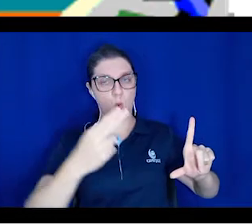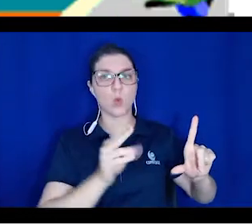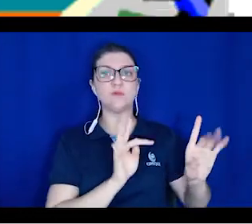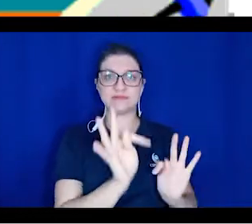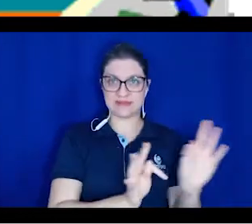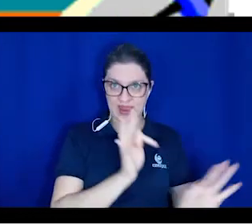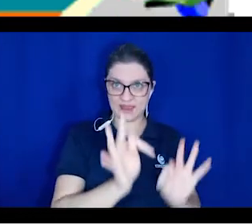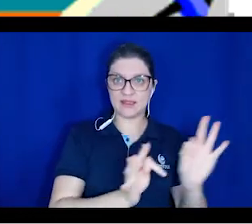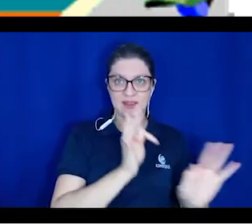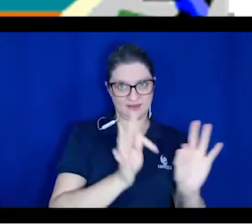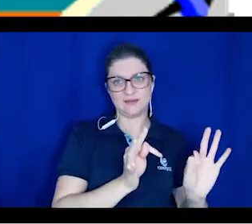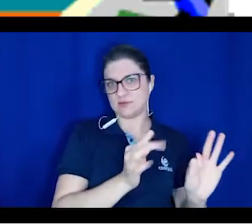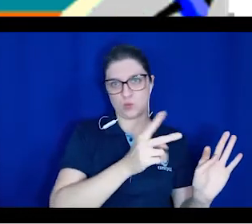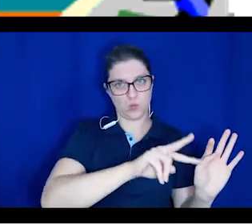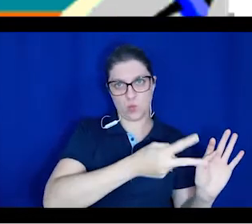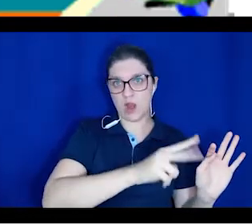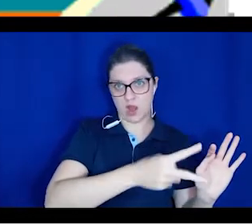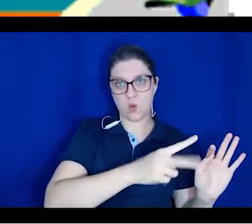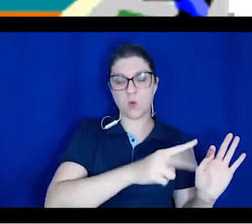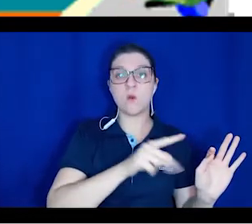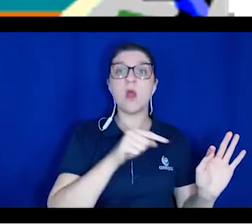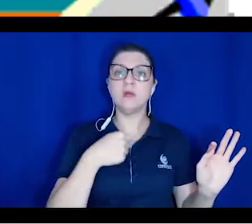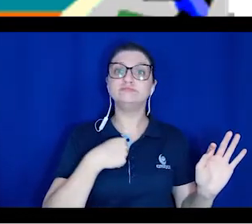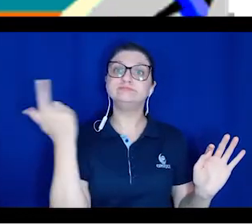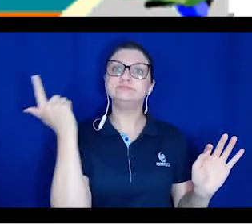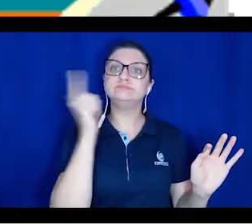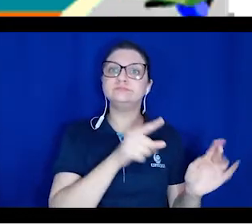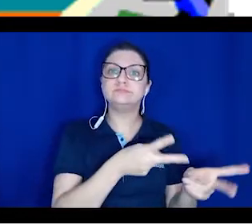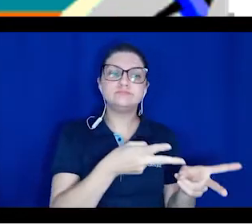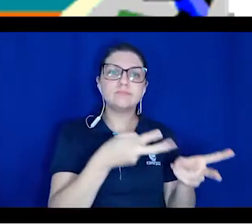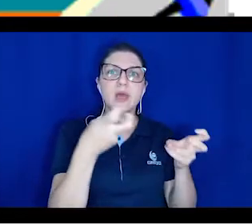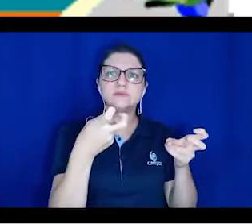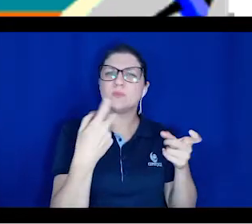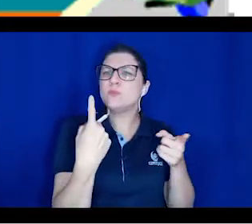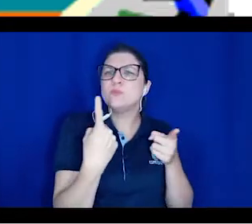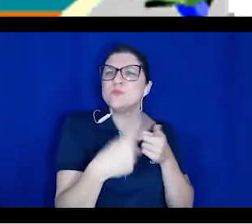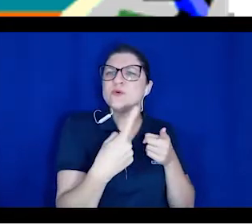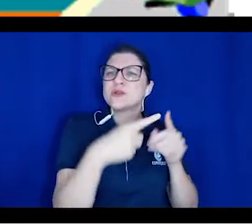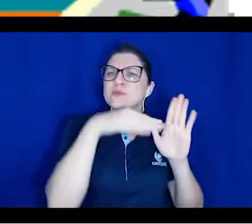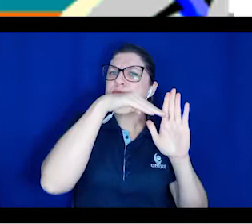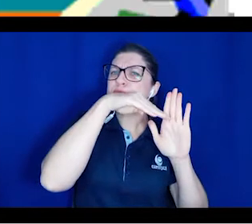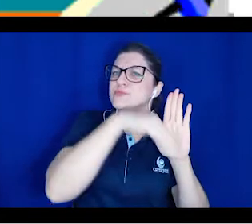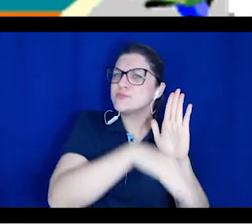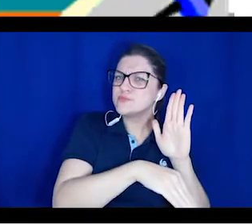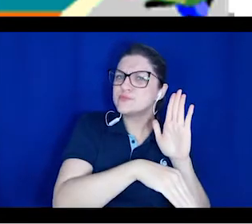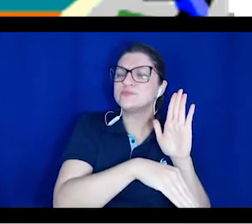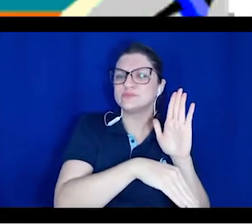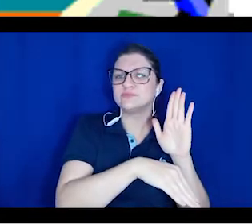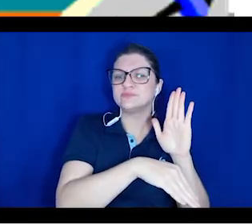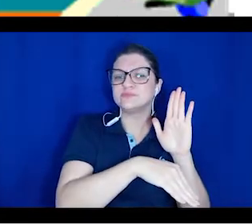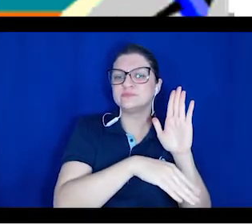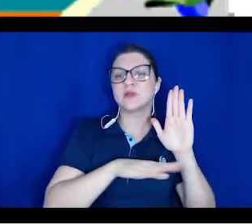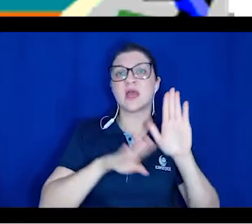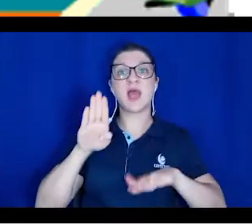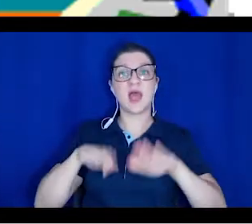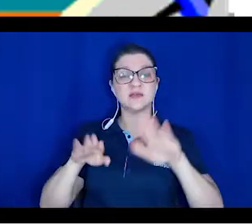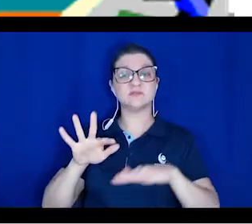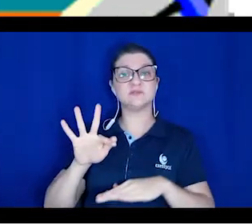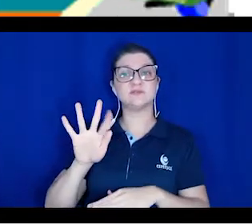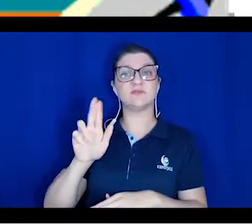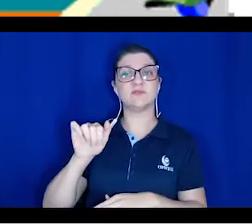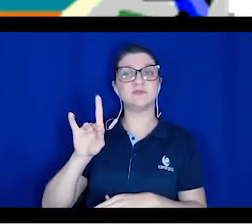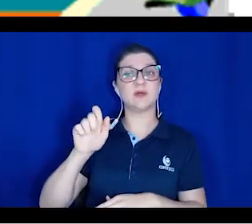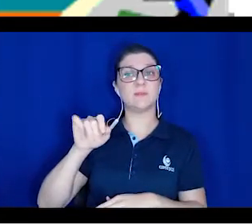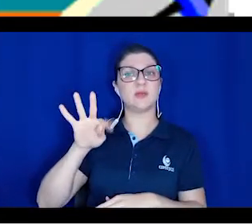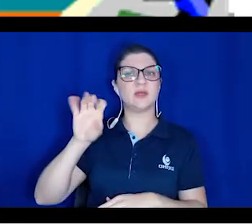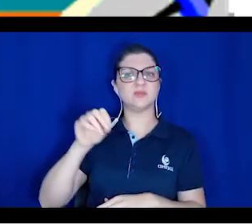o grafista ela é dentro da técnica, eu consigo perceber essa evolução. Poxa, mesmo que os fundamentos da empresa digam não, o preço não pode